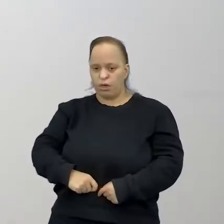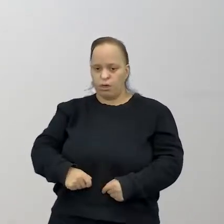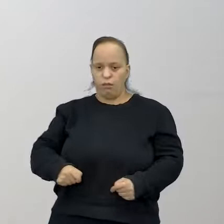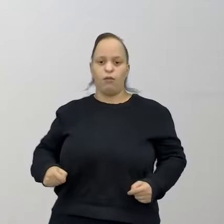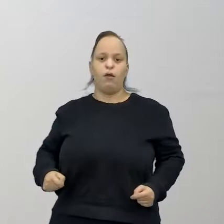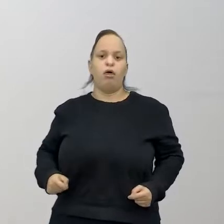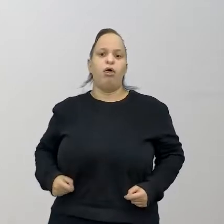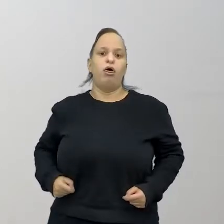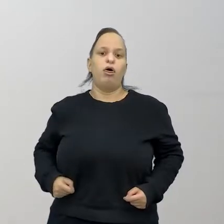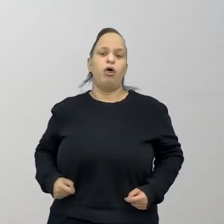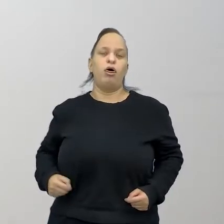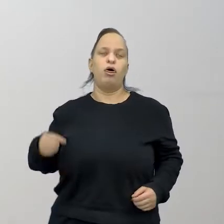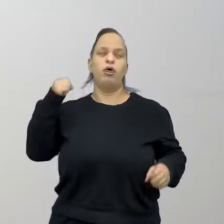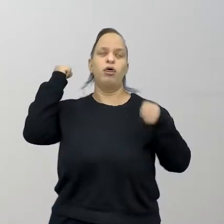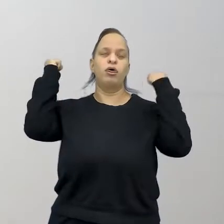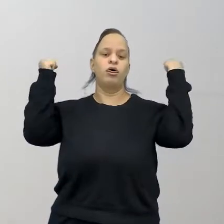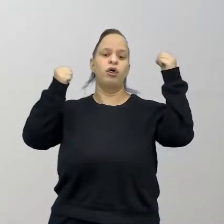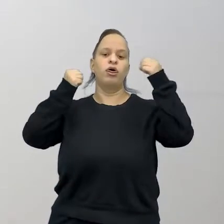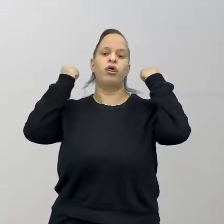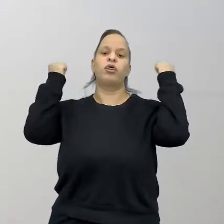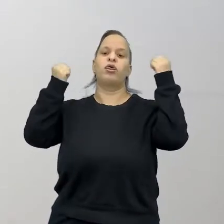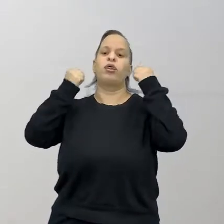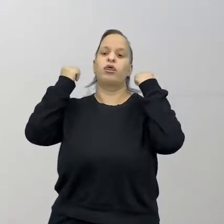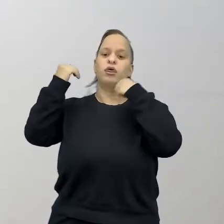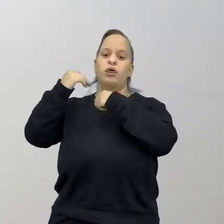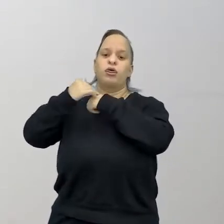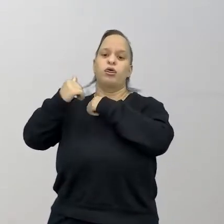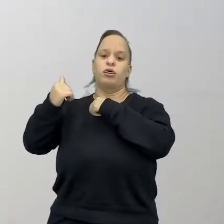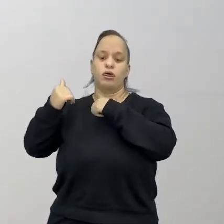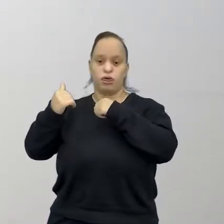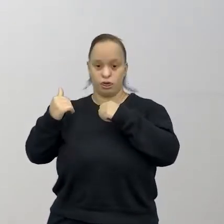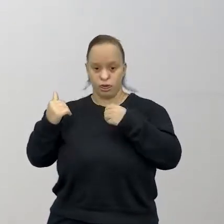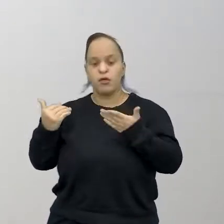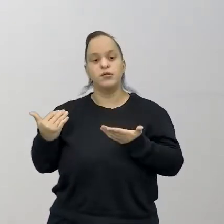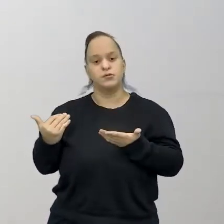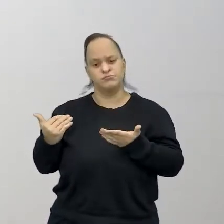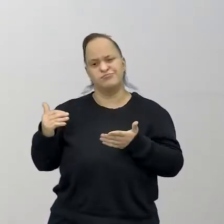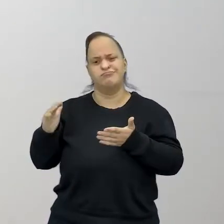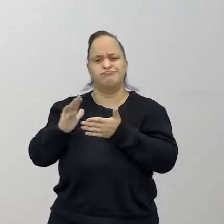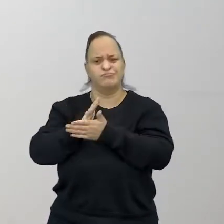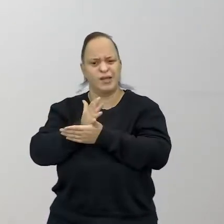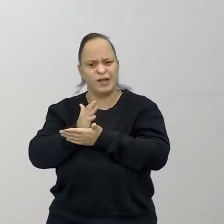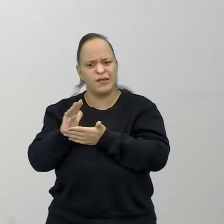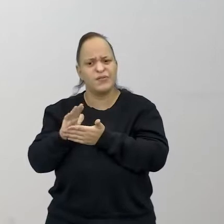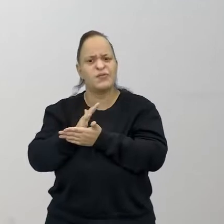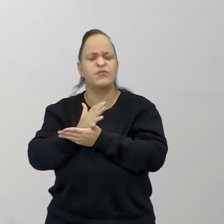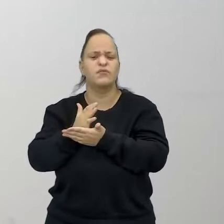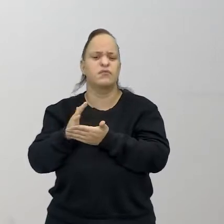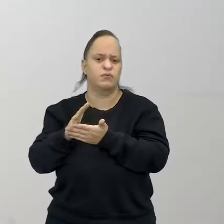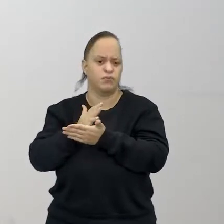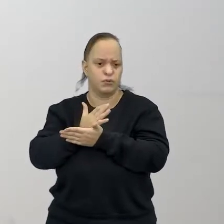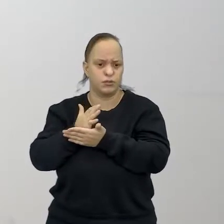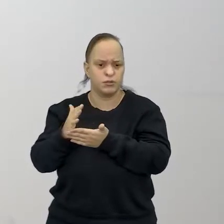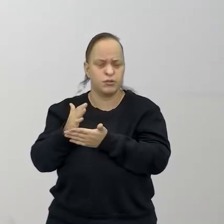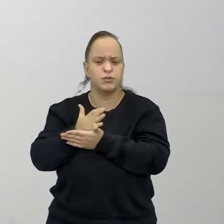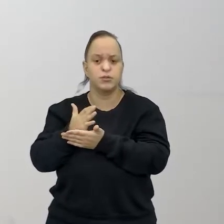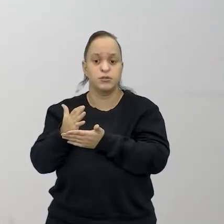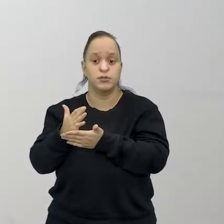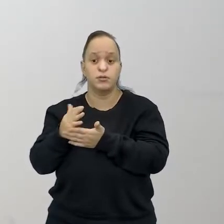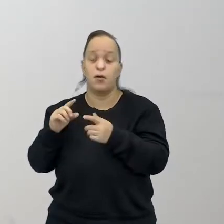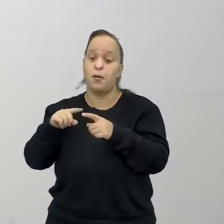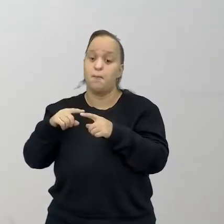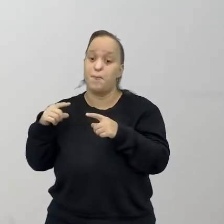aguento mais, chama o SAMU para me levar para casa. E você ter isso numa situação esporádica e você fazer isso de maneira